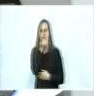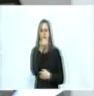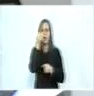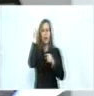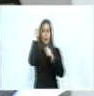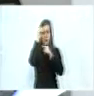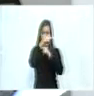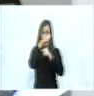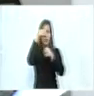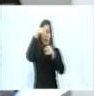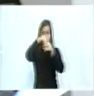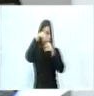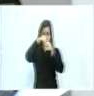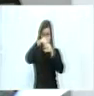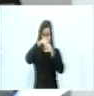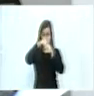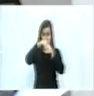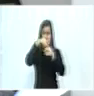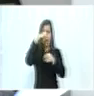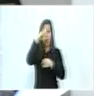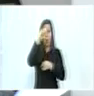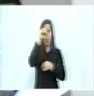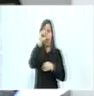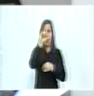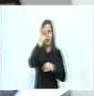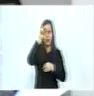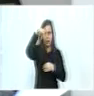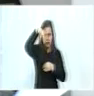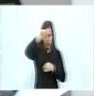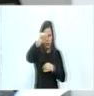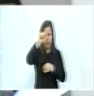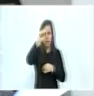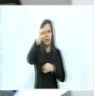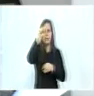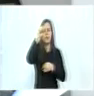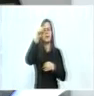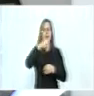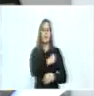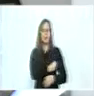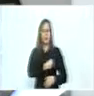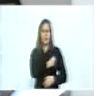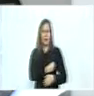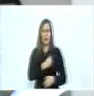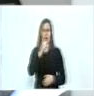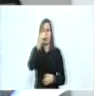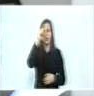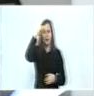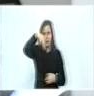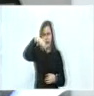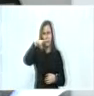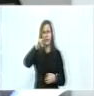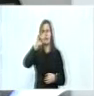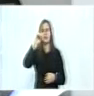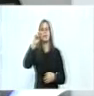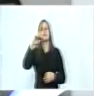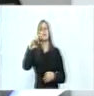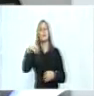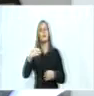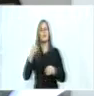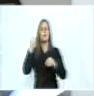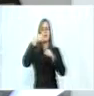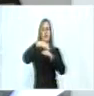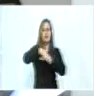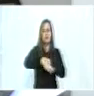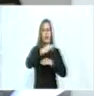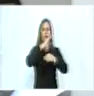Iluminação da parte interna dos cemitérios Colina da Saudade, Dom Viçoso, Cachoeira de Santa Cruz e São José do